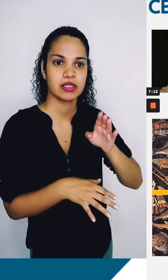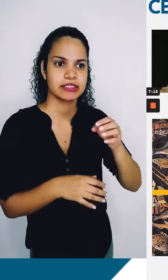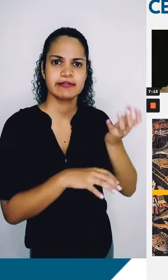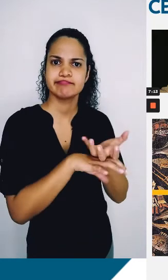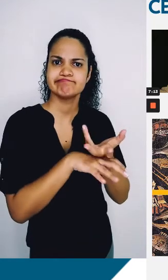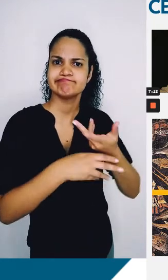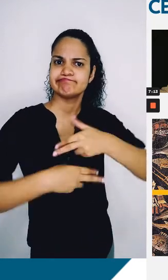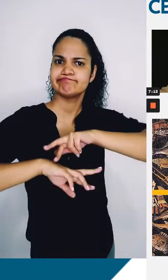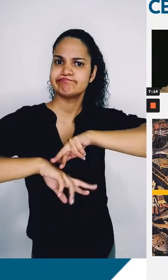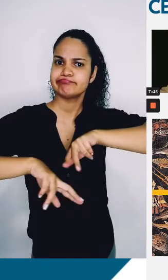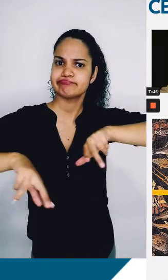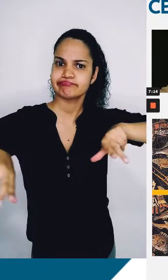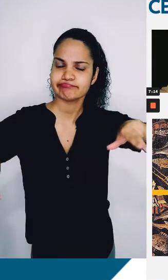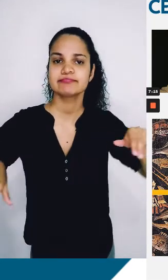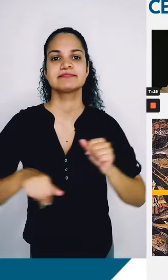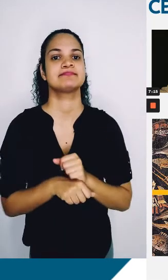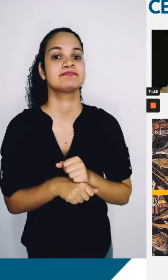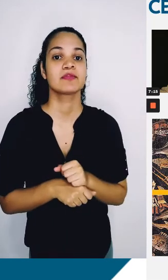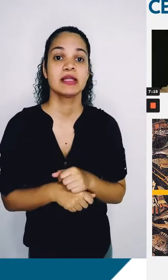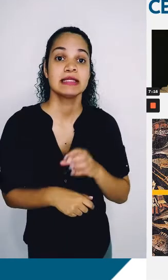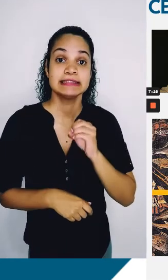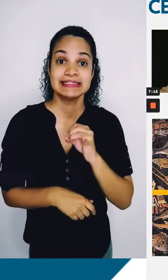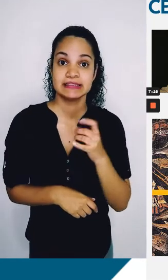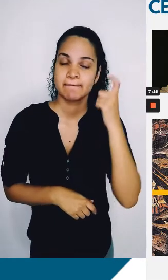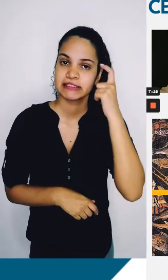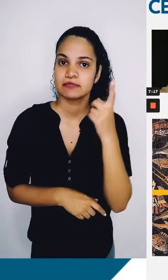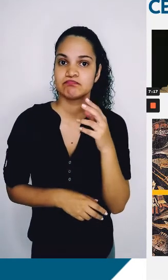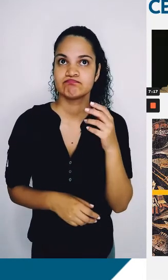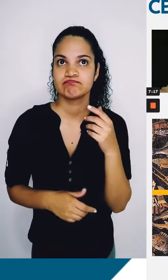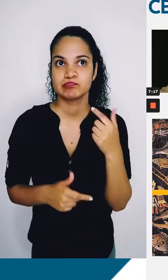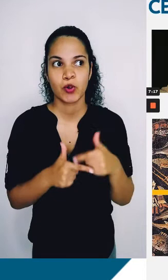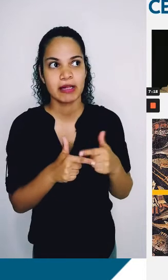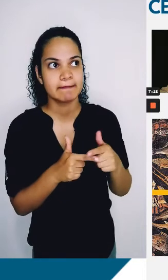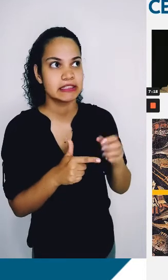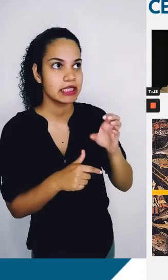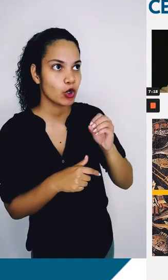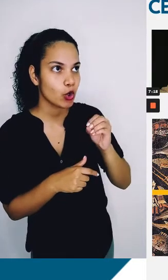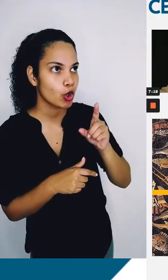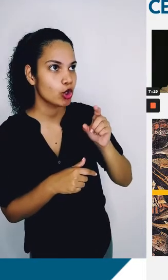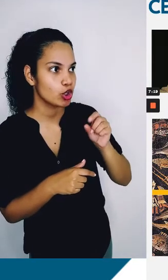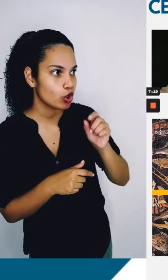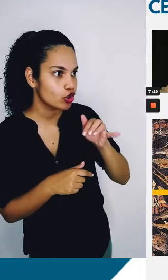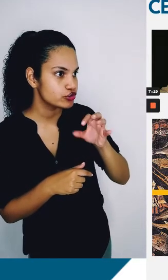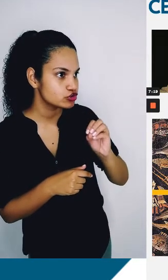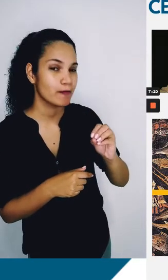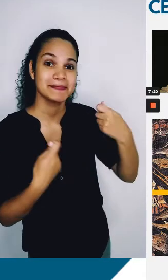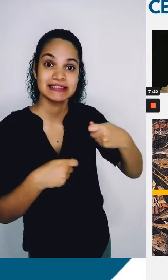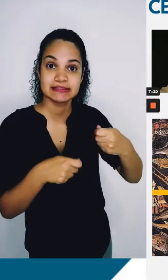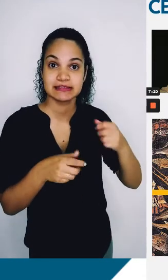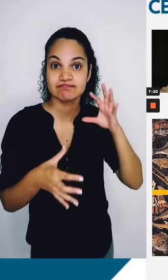muito transdisciplinar, muito interdisciplinar, quando a gente aborda um problema ecológico, a gente tem que